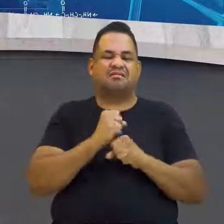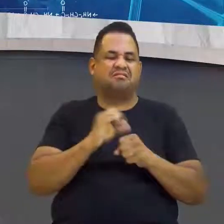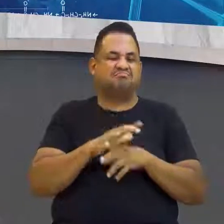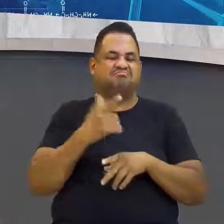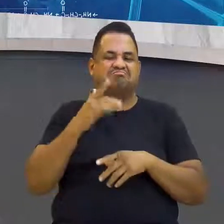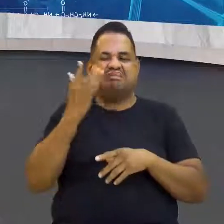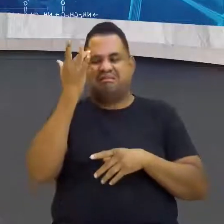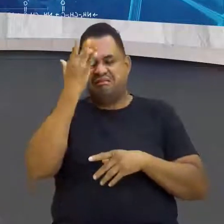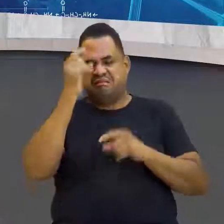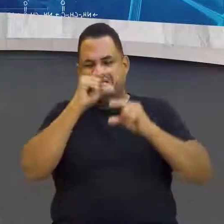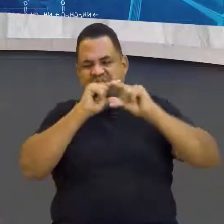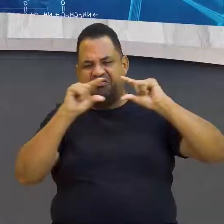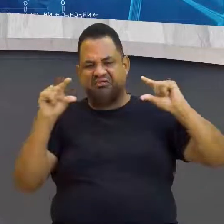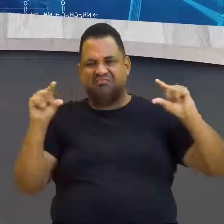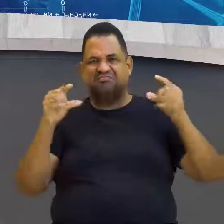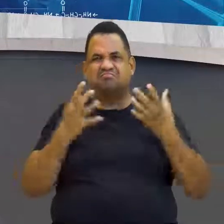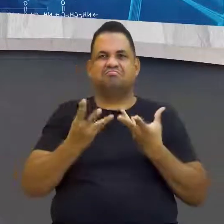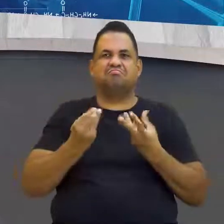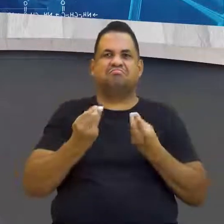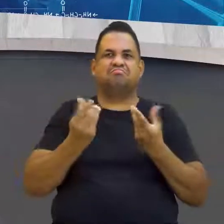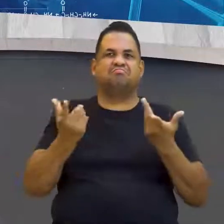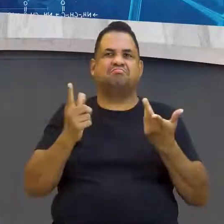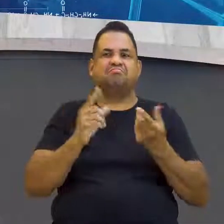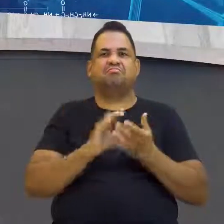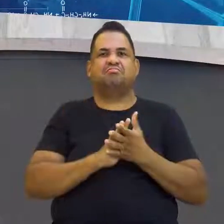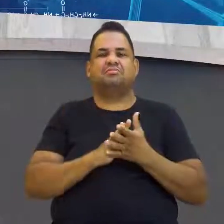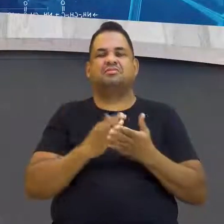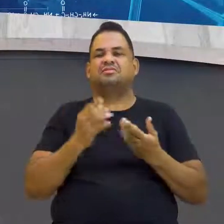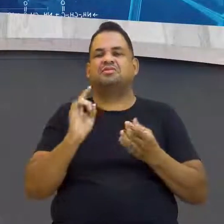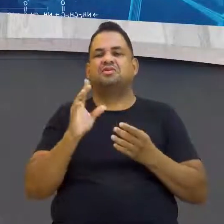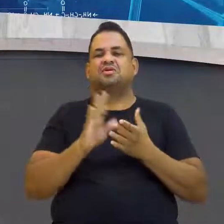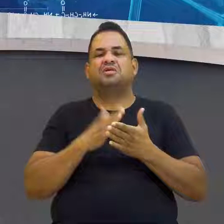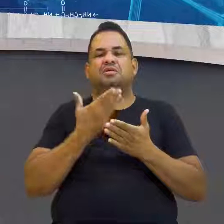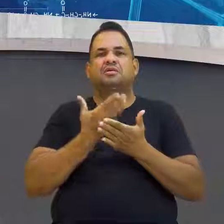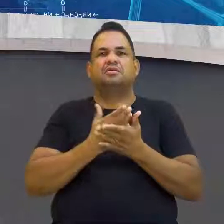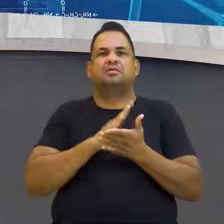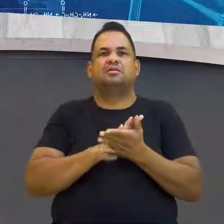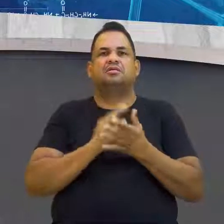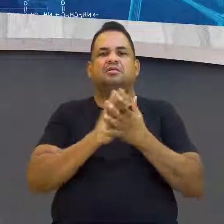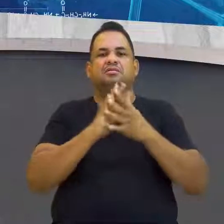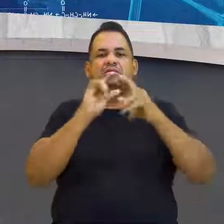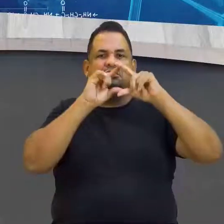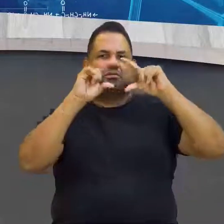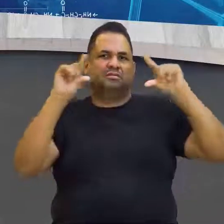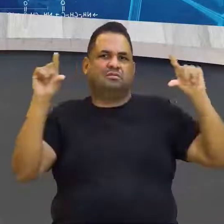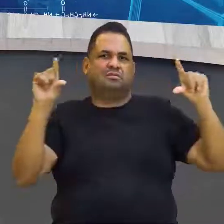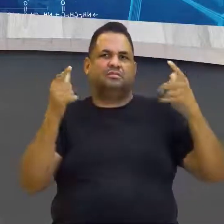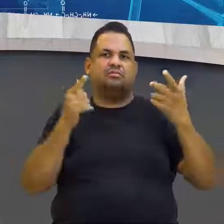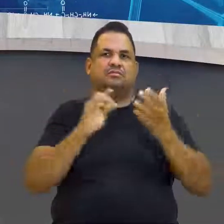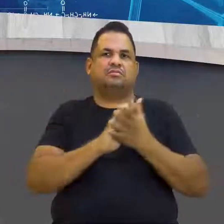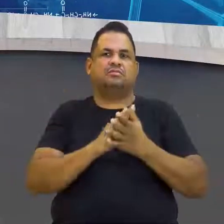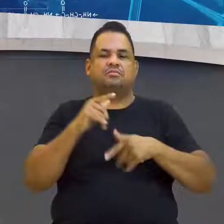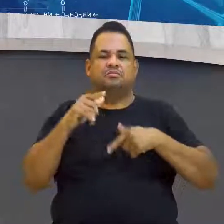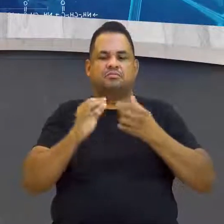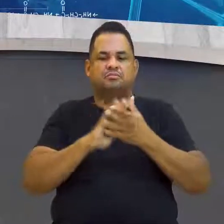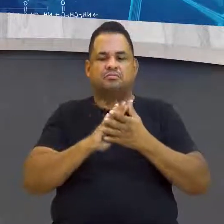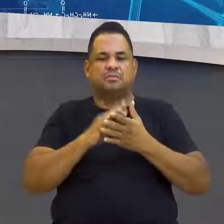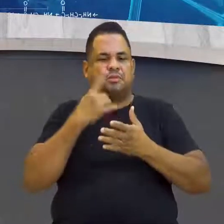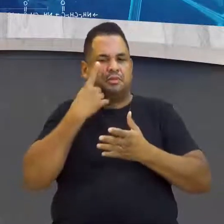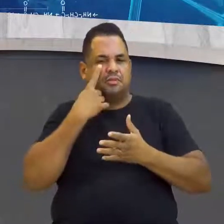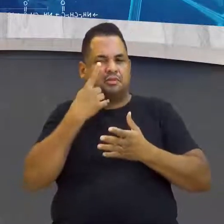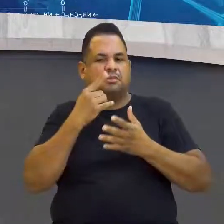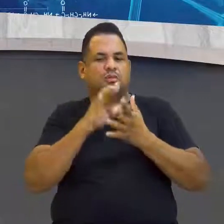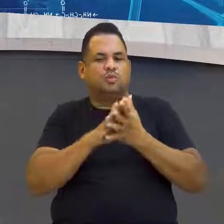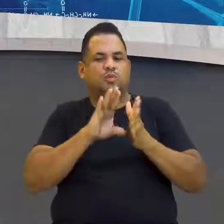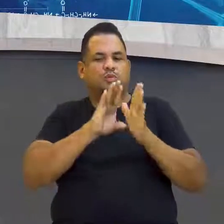fórmulas horrendas. É uma questão de interpretação dos enunciados e trabalhar os conceitos que